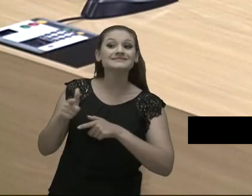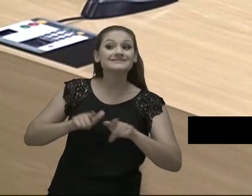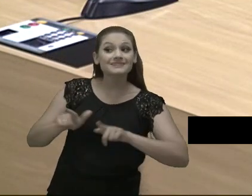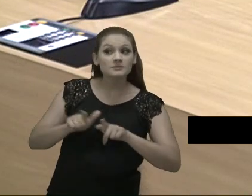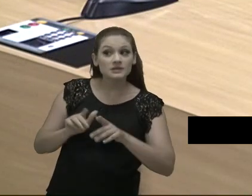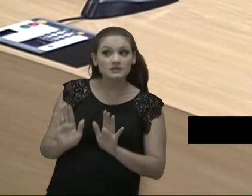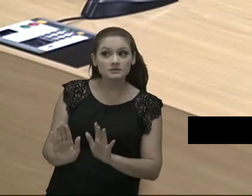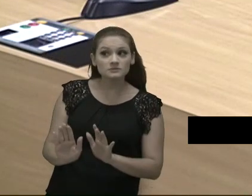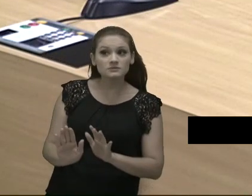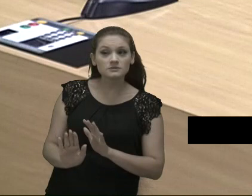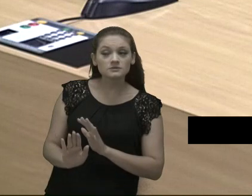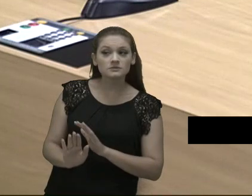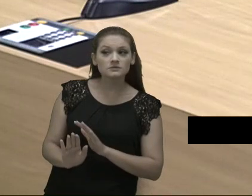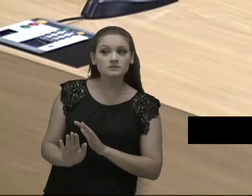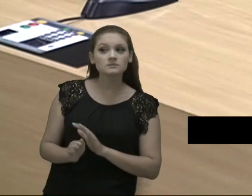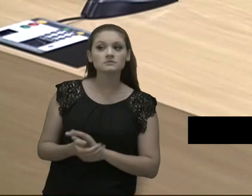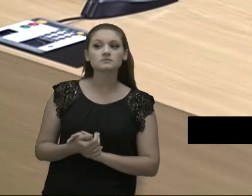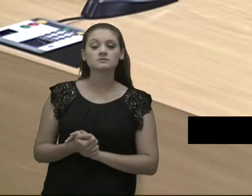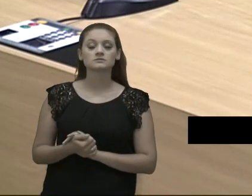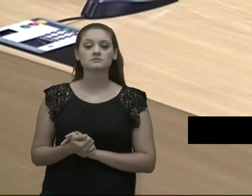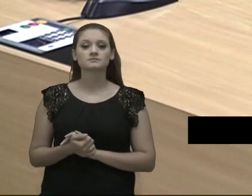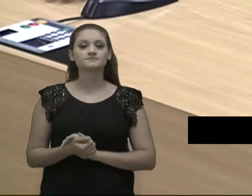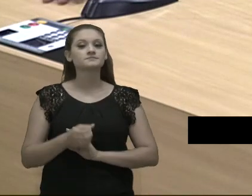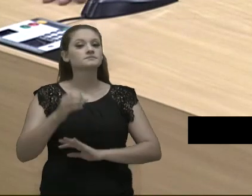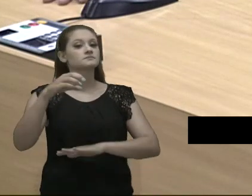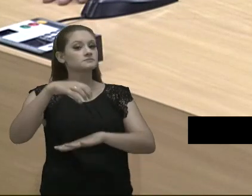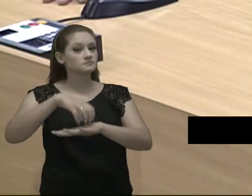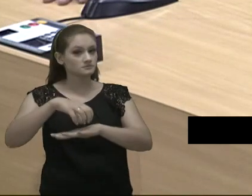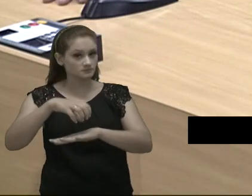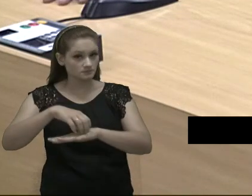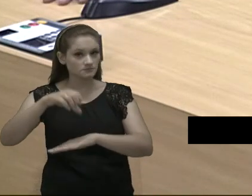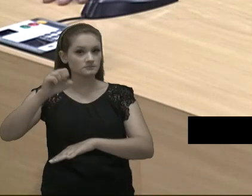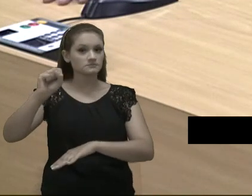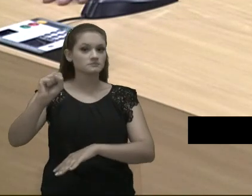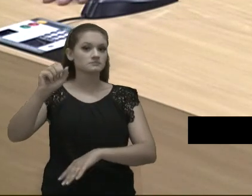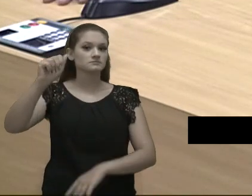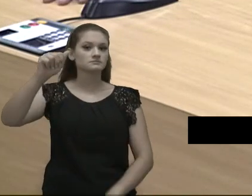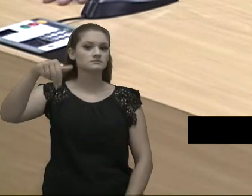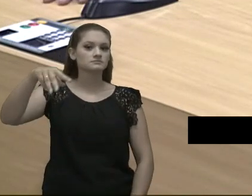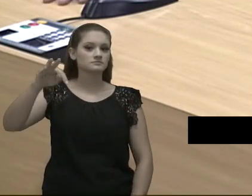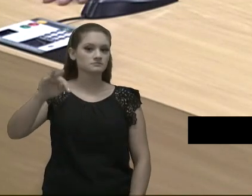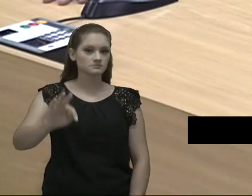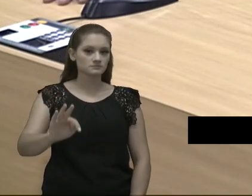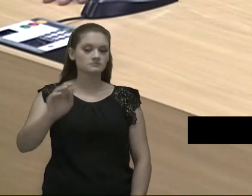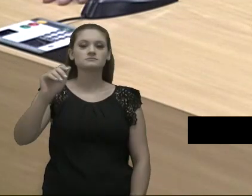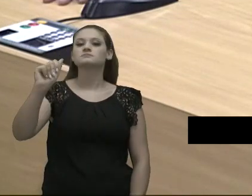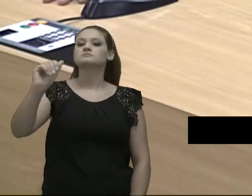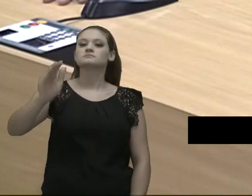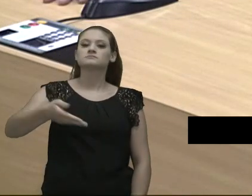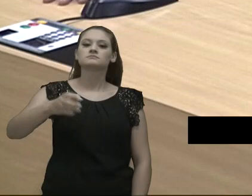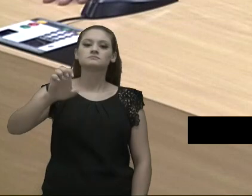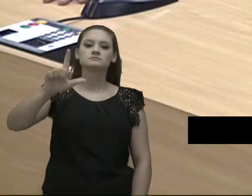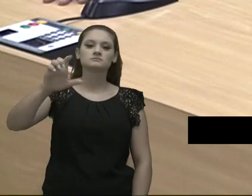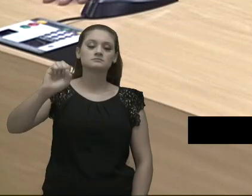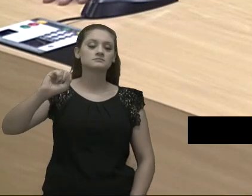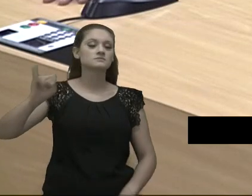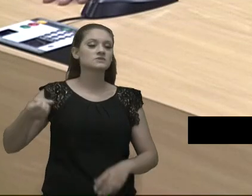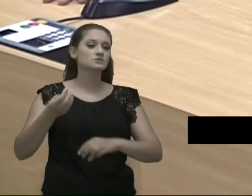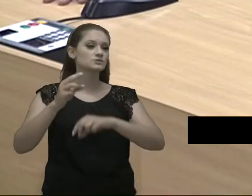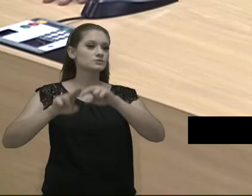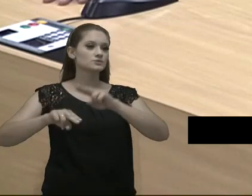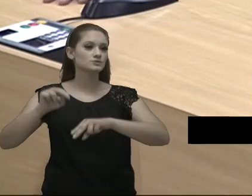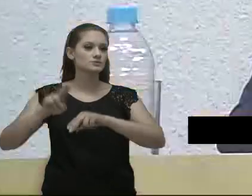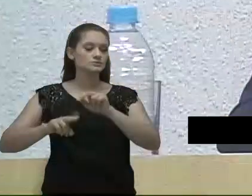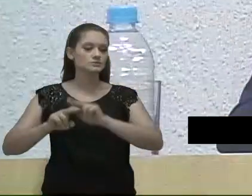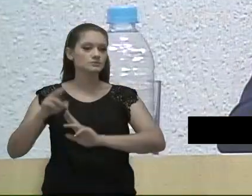Prestando serviço, esse tipo de serviço todo? Na UPA Santa Helena, eu estou lá desde junho. Junho?